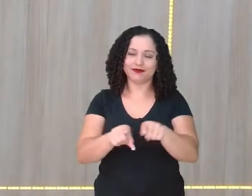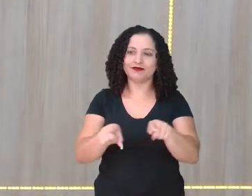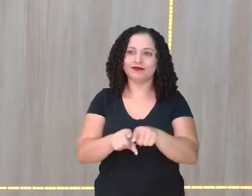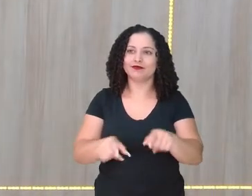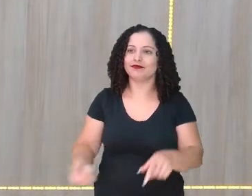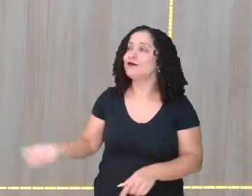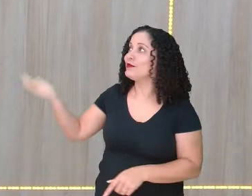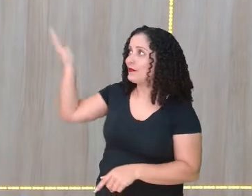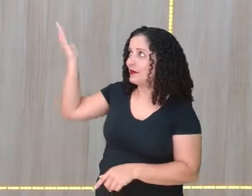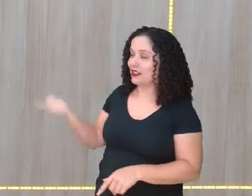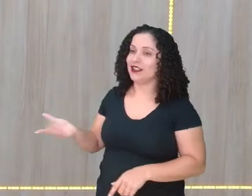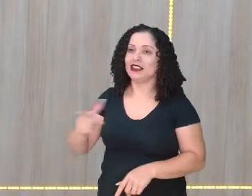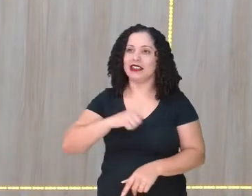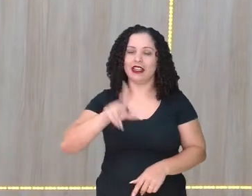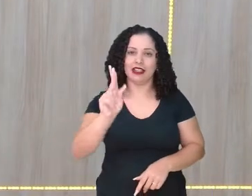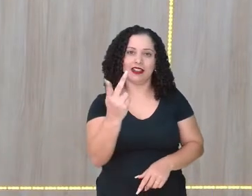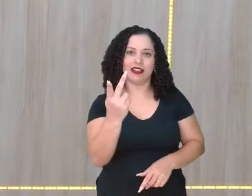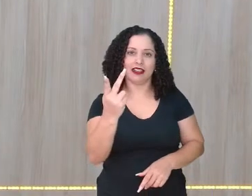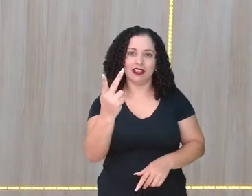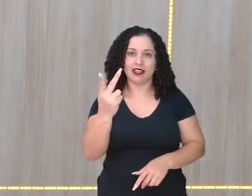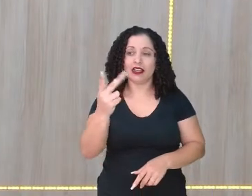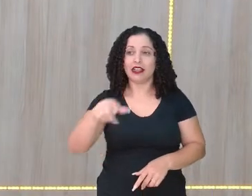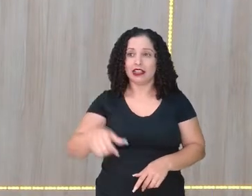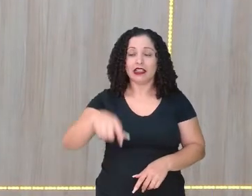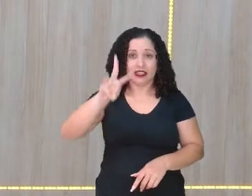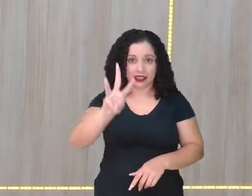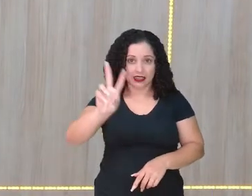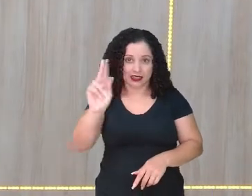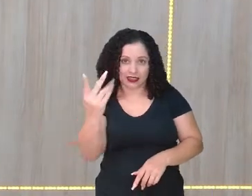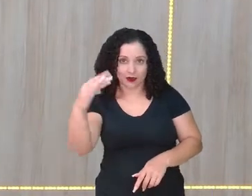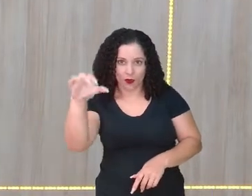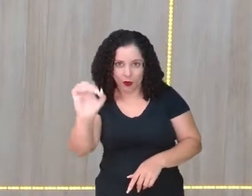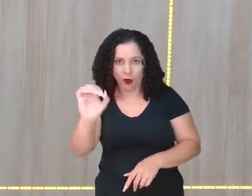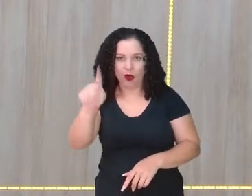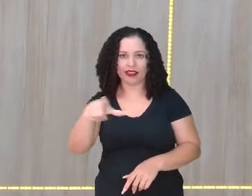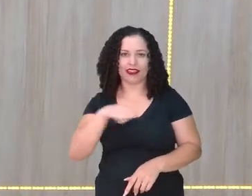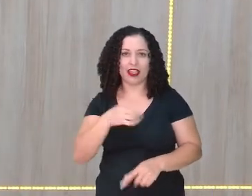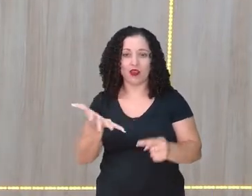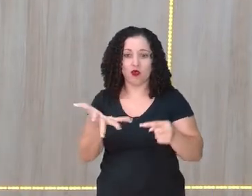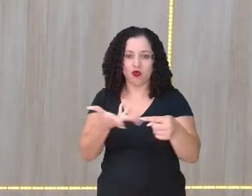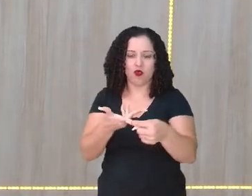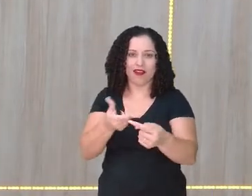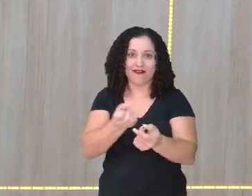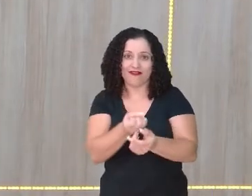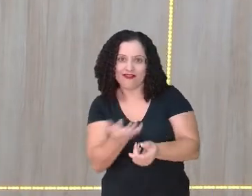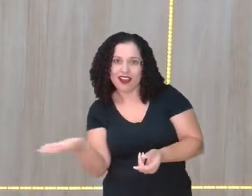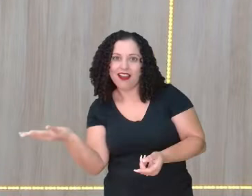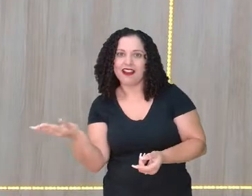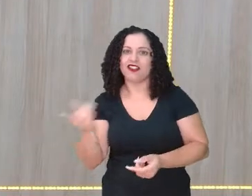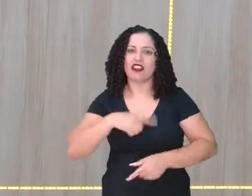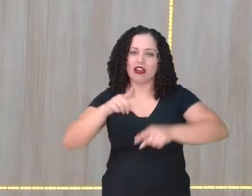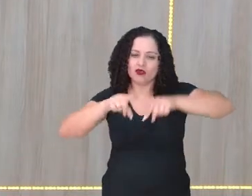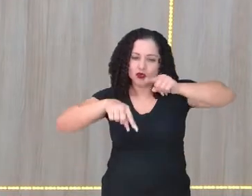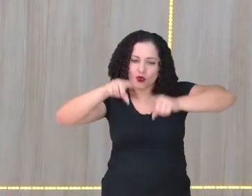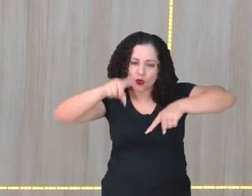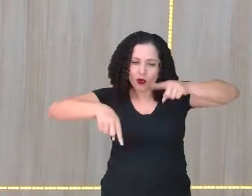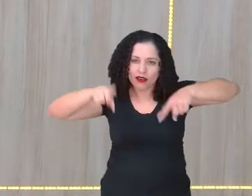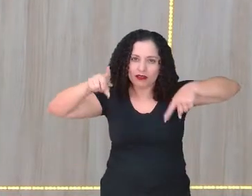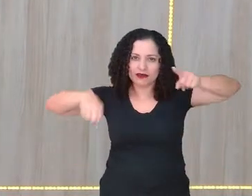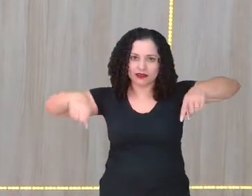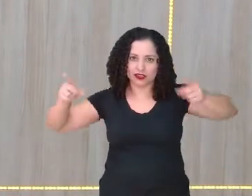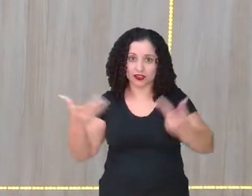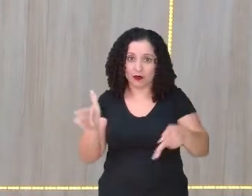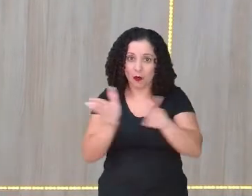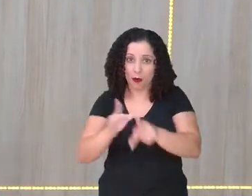de how, eu tenho várias outras aqui, porque são as definições, as nuances que how pode me trazer, tá